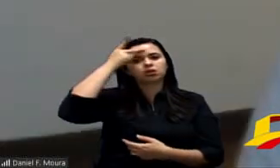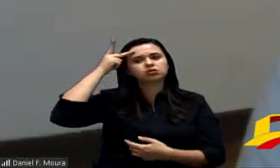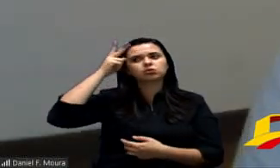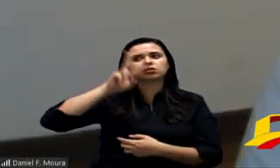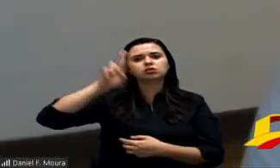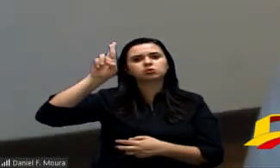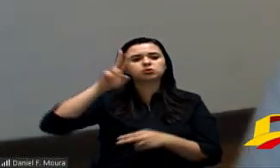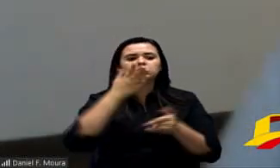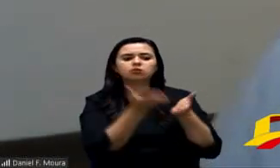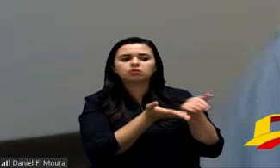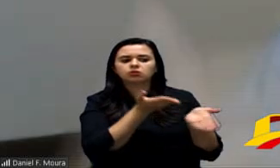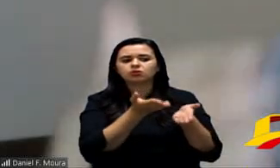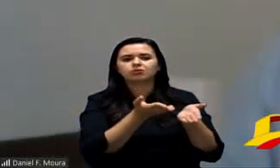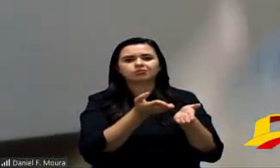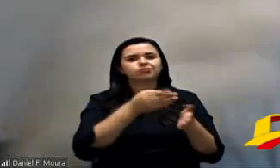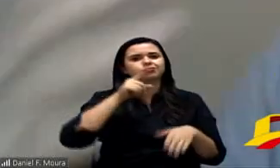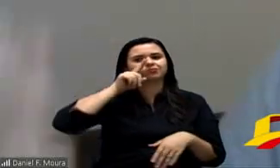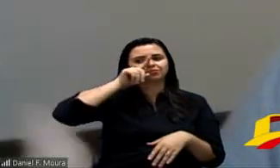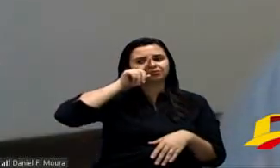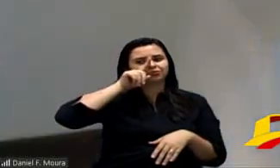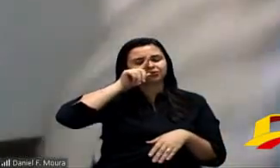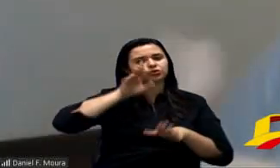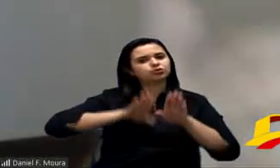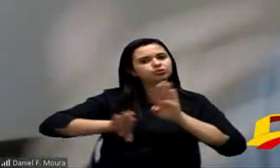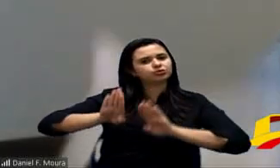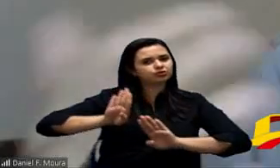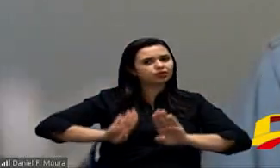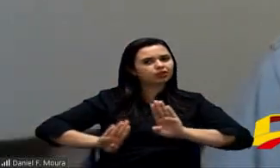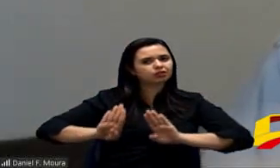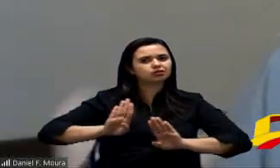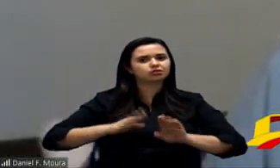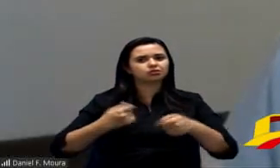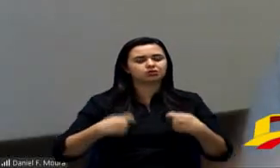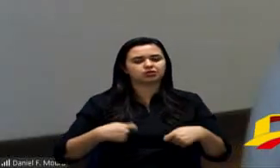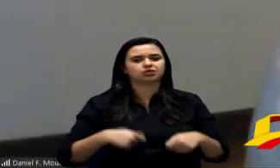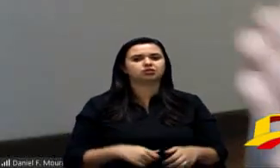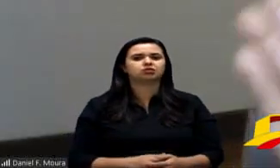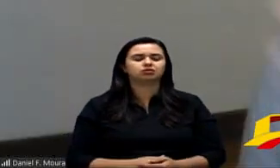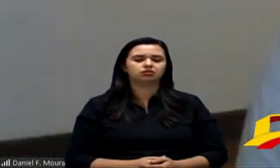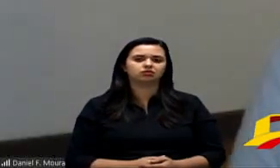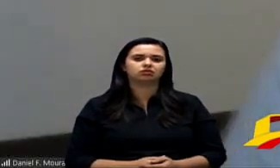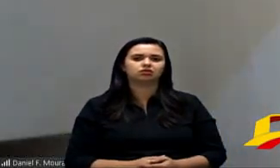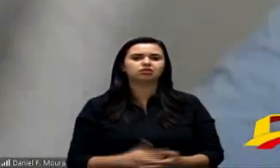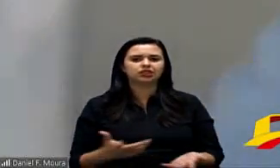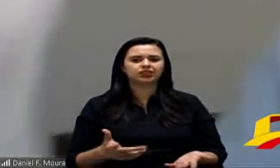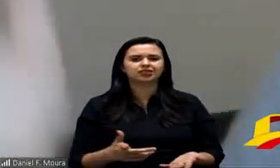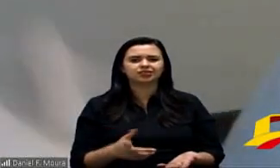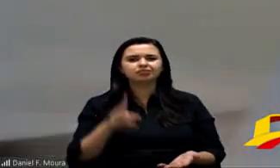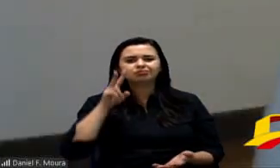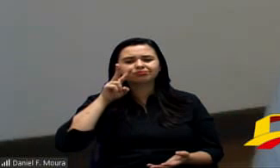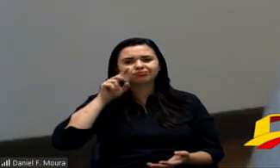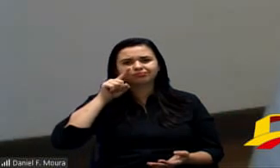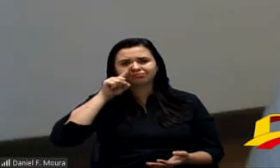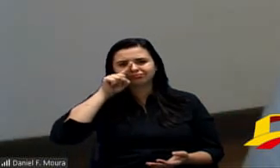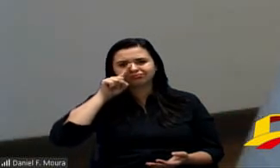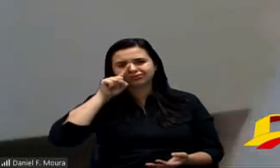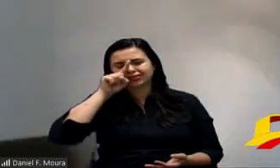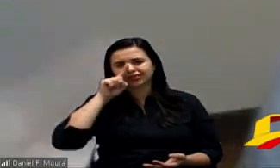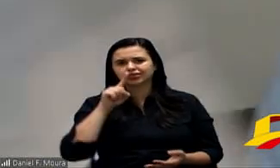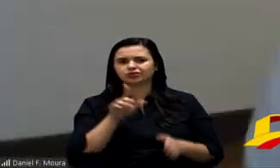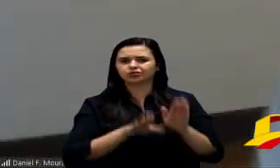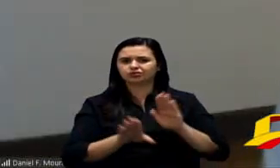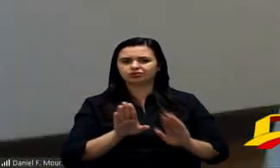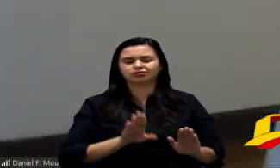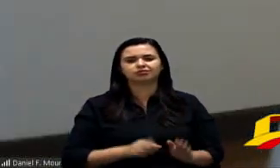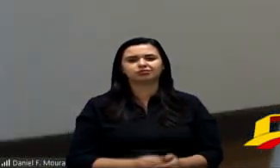podemos chamar de cio, esse período, ele fica 140 vezes com mais testosterona até. Então, é um risco muito grande. Existem histórias absurdas sobre morte de